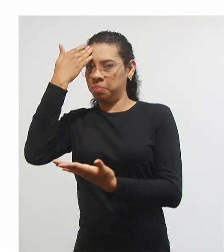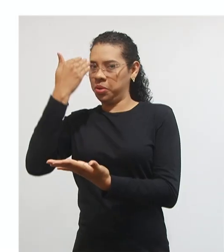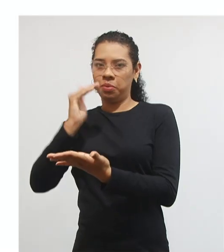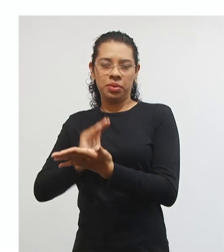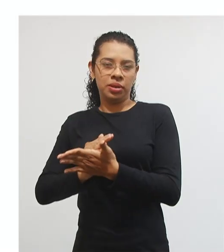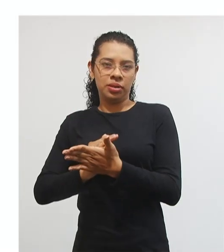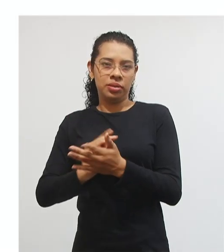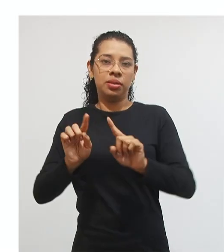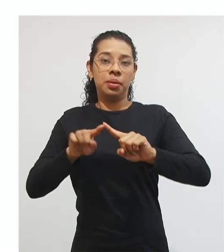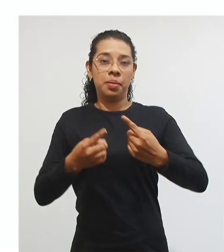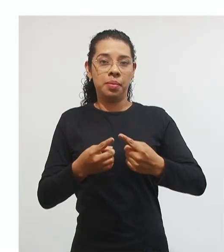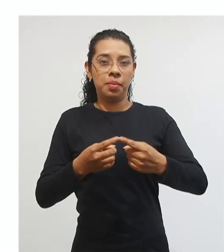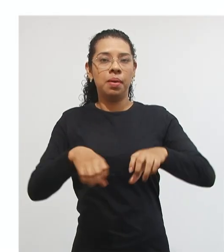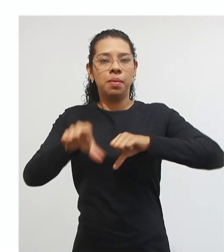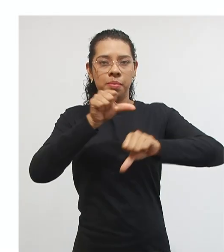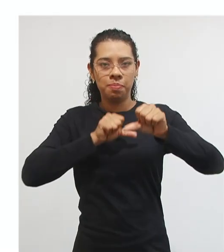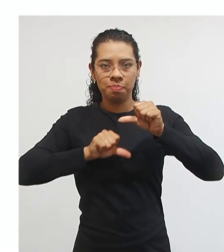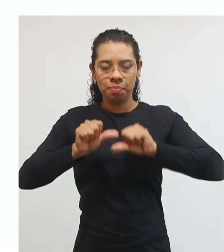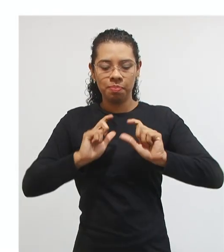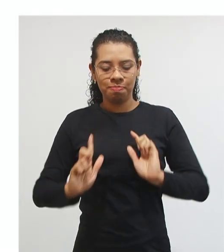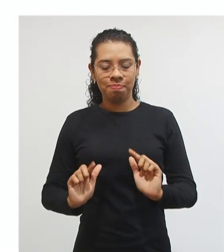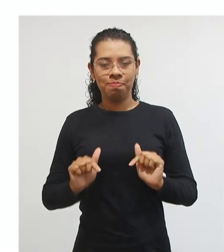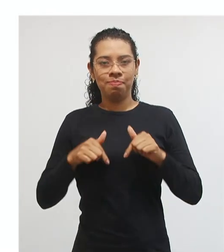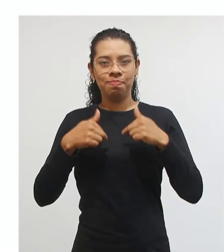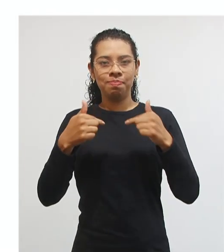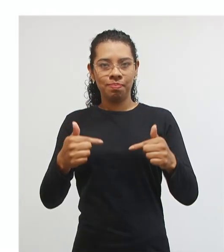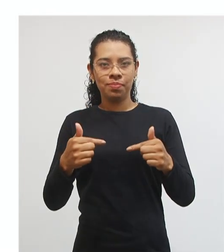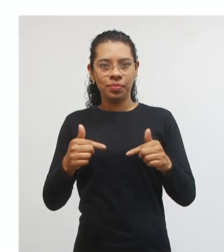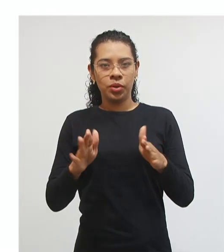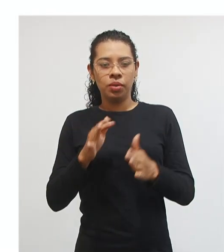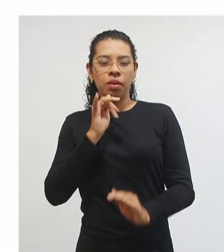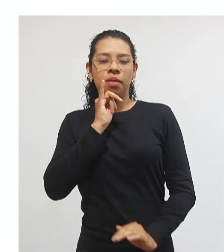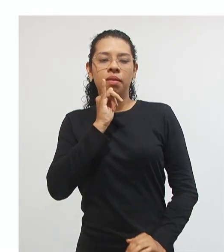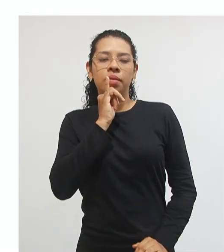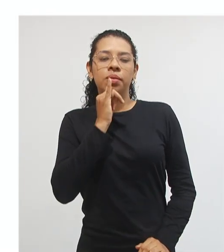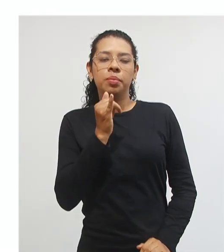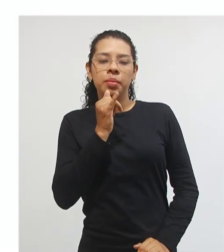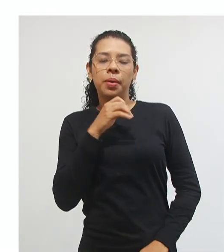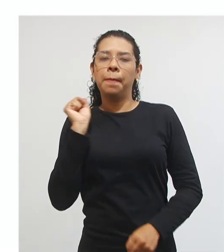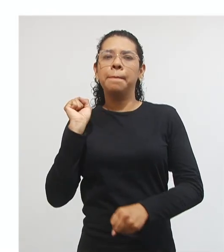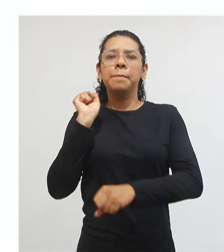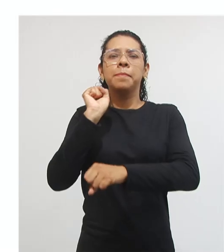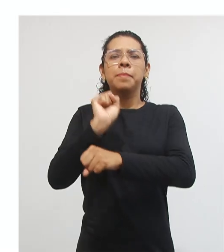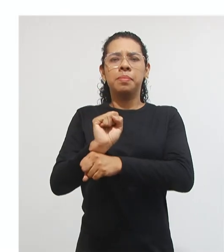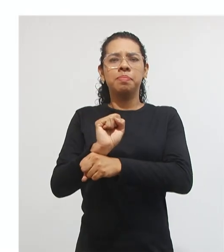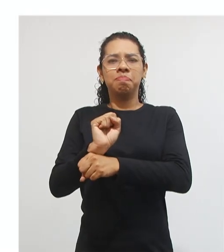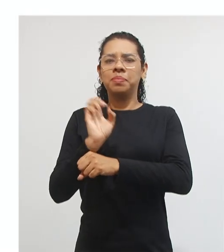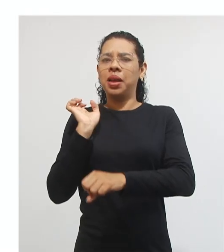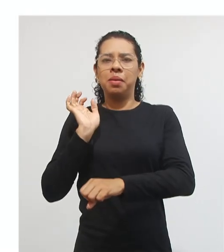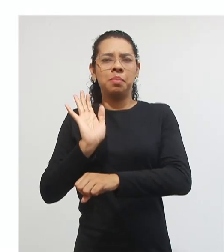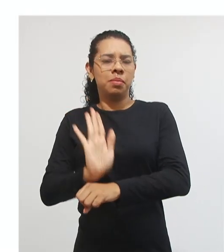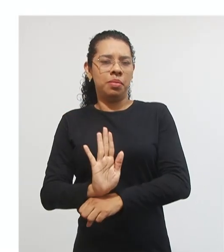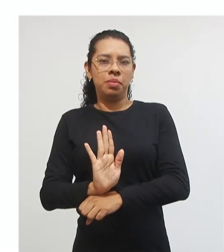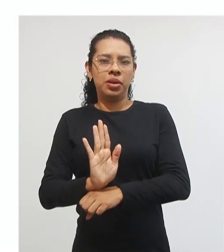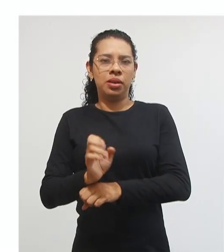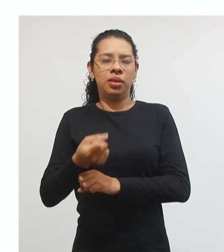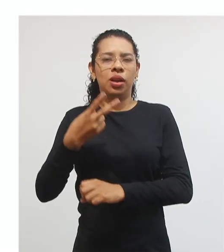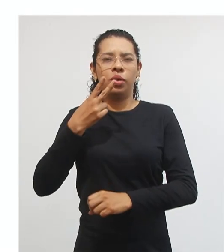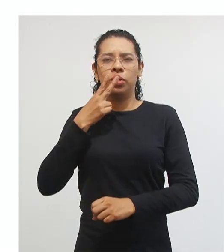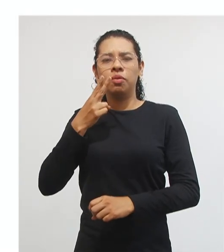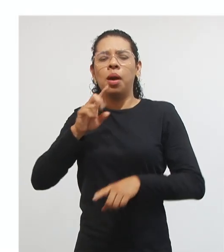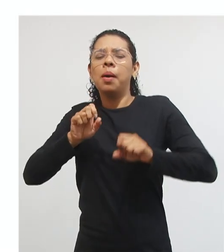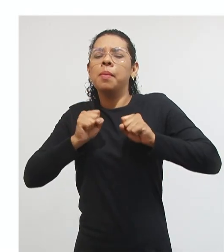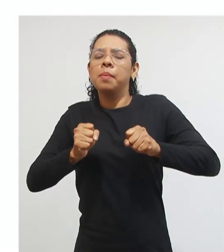num valor, né? Então, por exemplo, aqui no caso do parar de fumar, né? Da não crença em crença, ela passa a acreditar que o tabaco